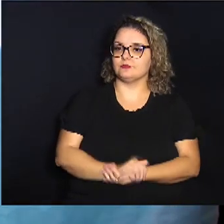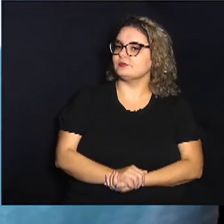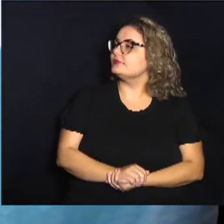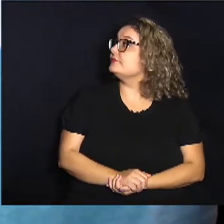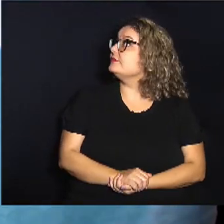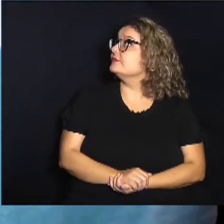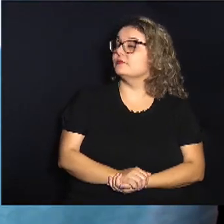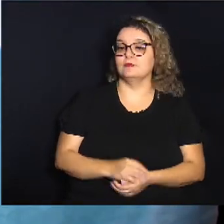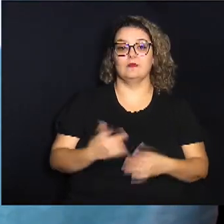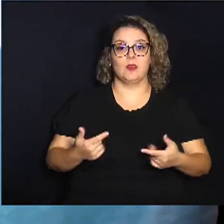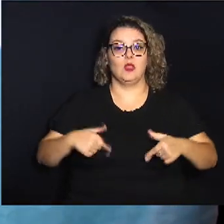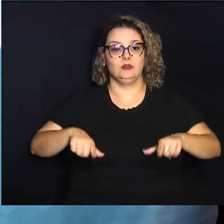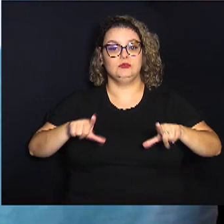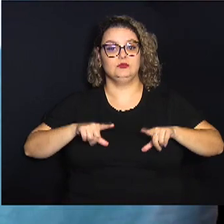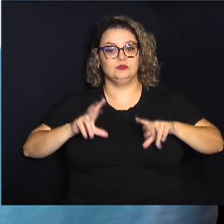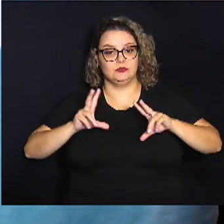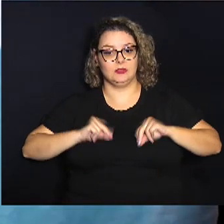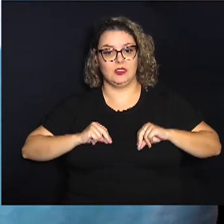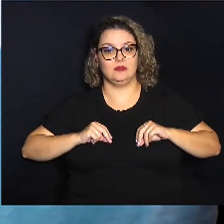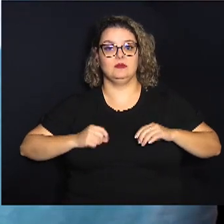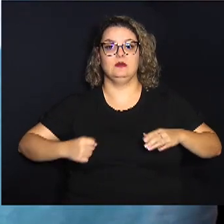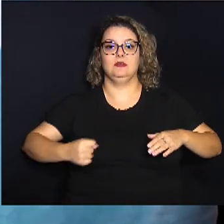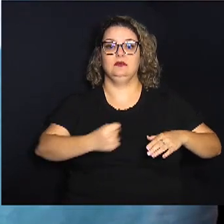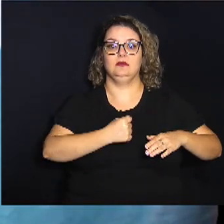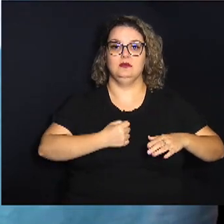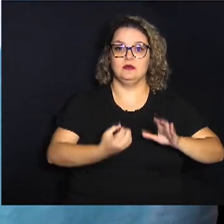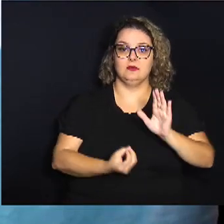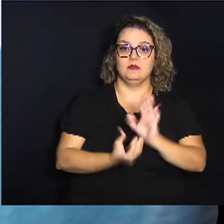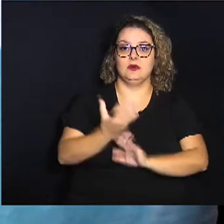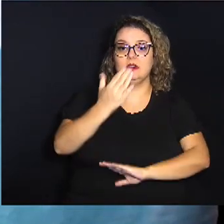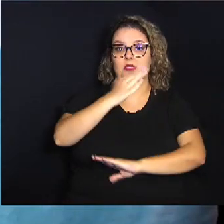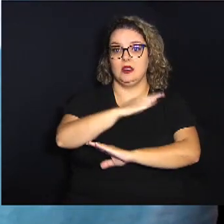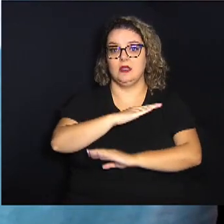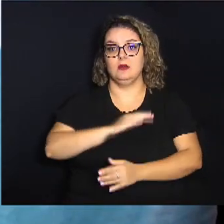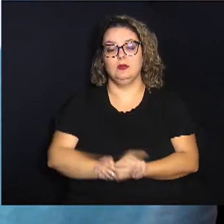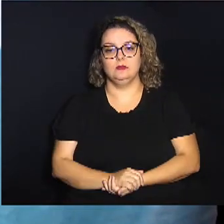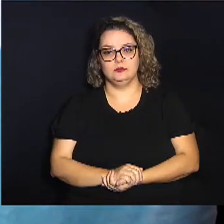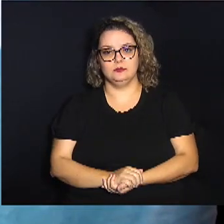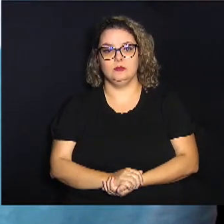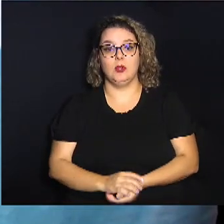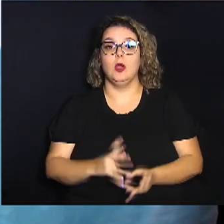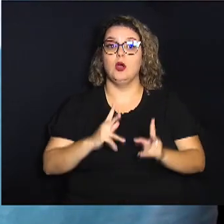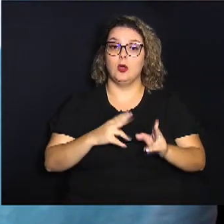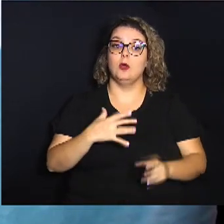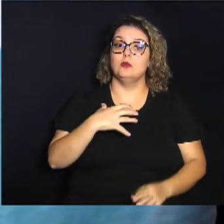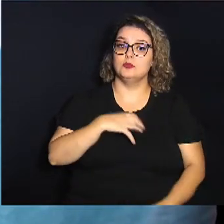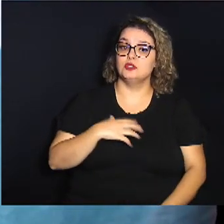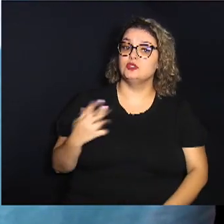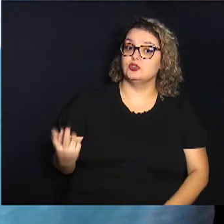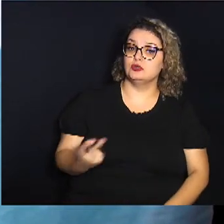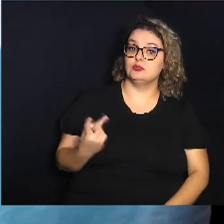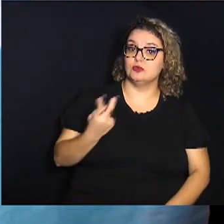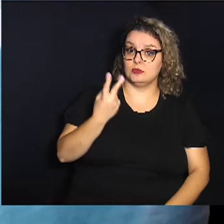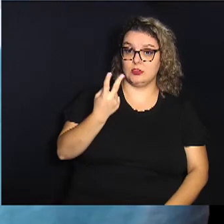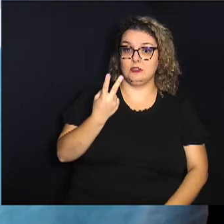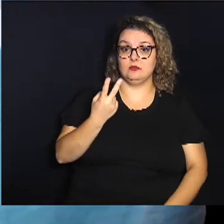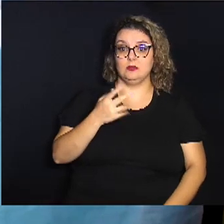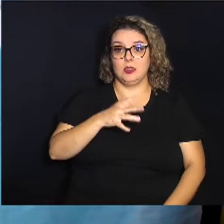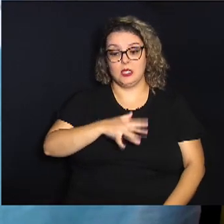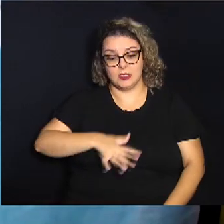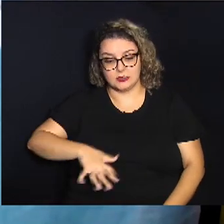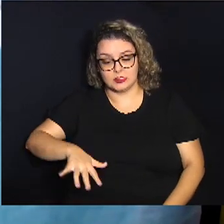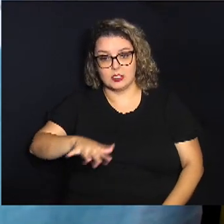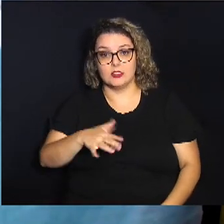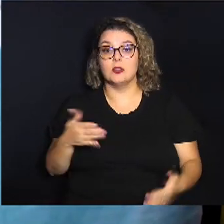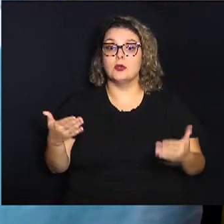O diploma de mérito gastronômico foi criado pela Câmara como uma forma de valorizar esse segmento que